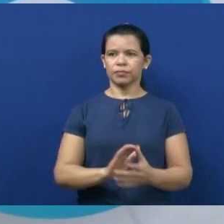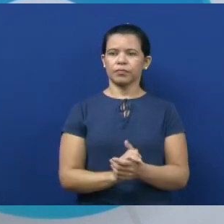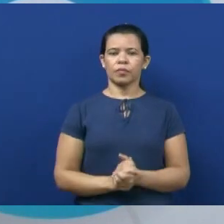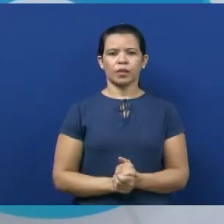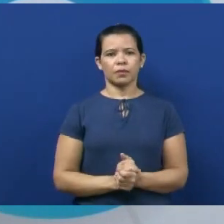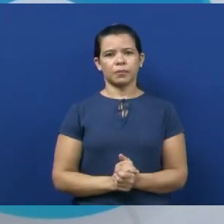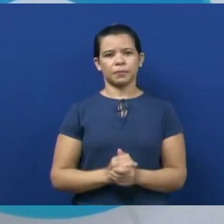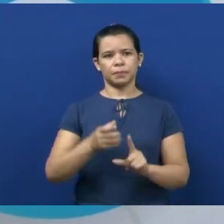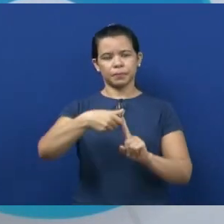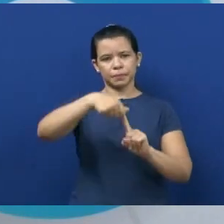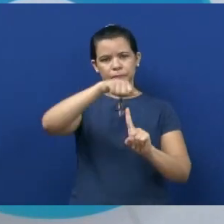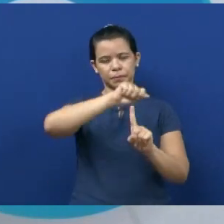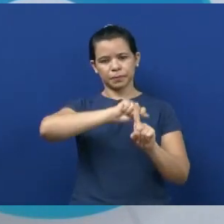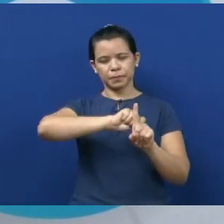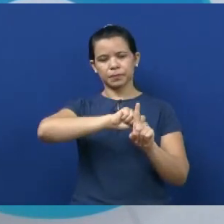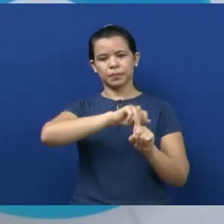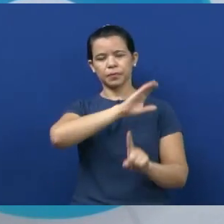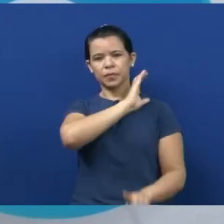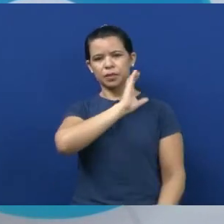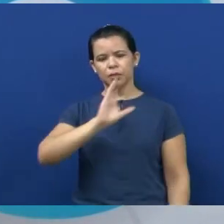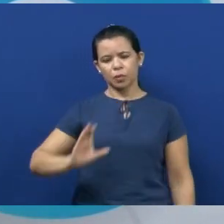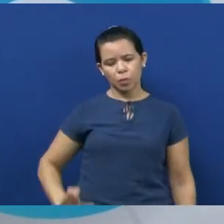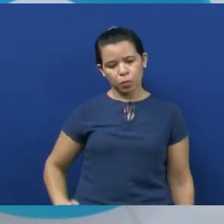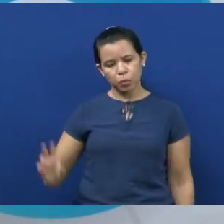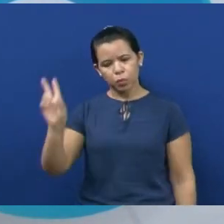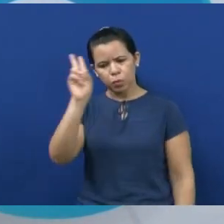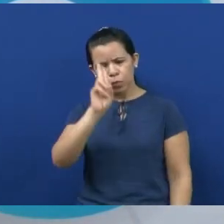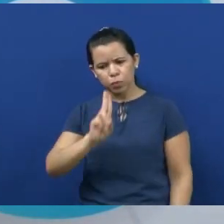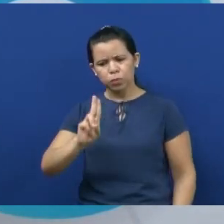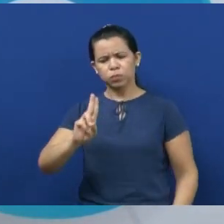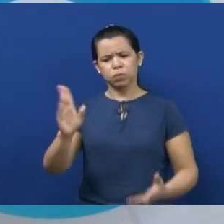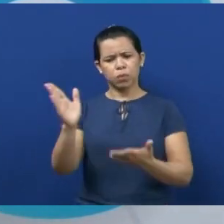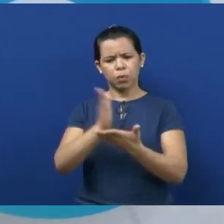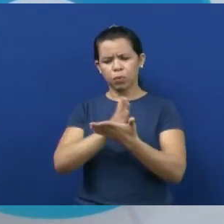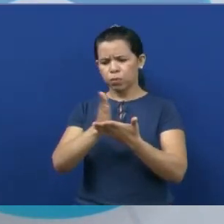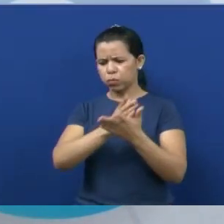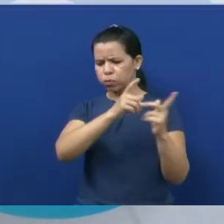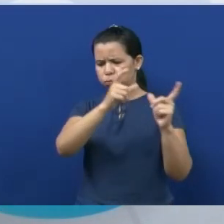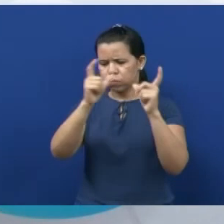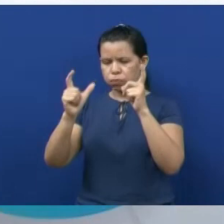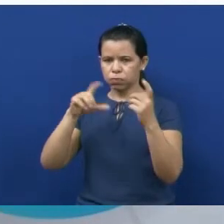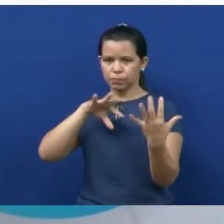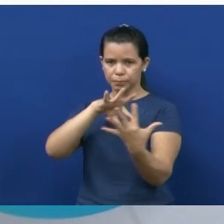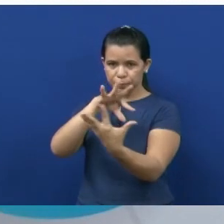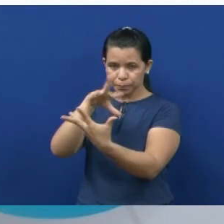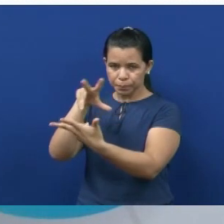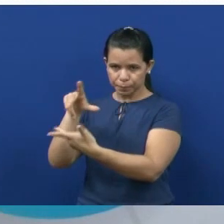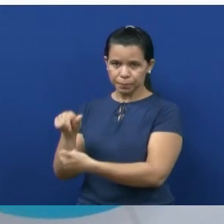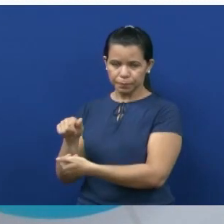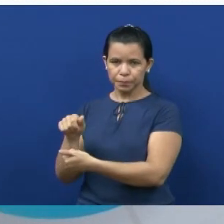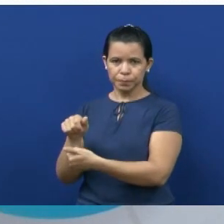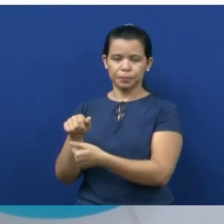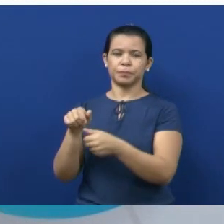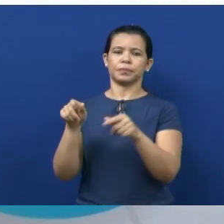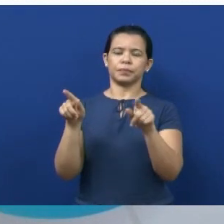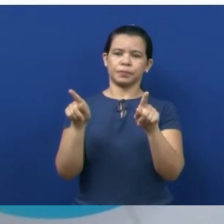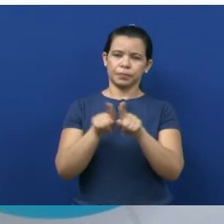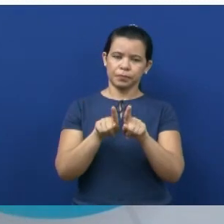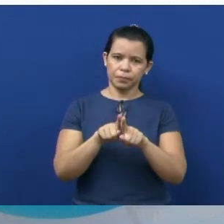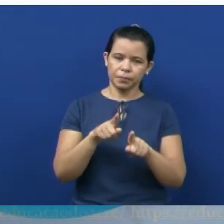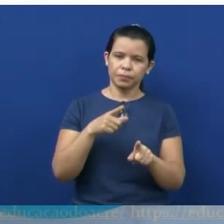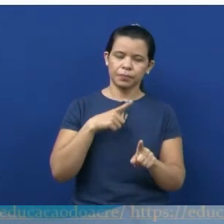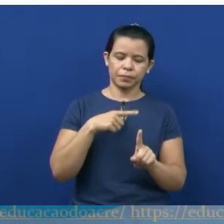nós utilizamos, né? Várias partes do mundo utilizam esse calendário, mas além desse calendário cristão, nós temos o